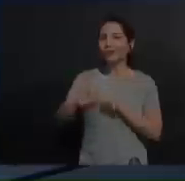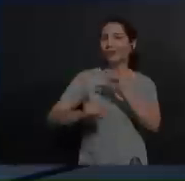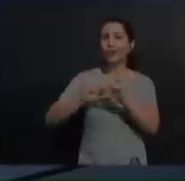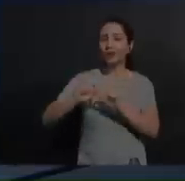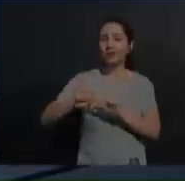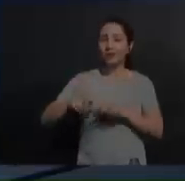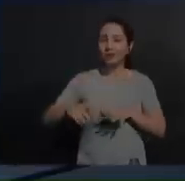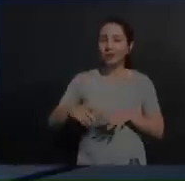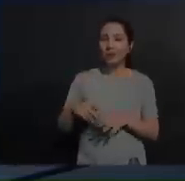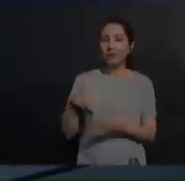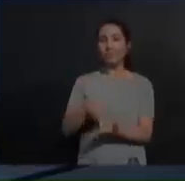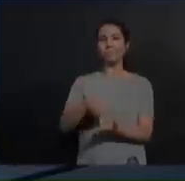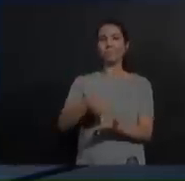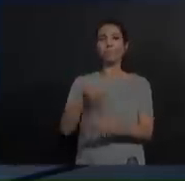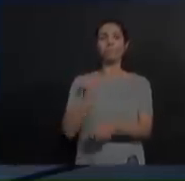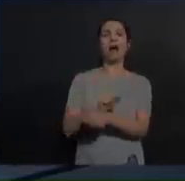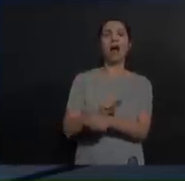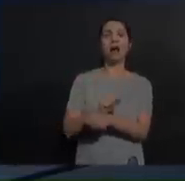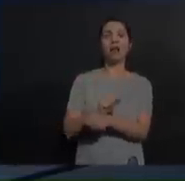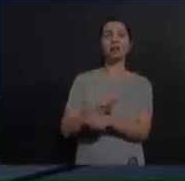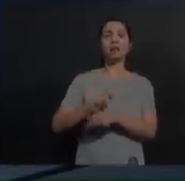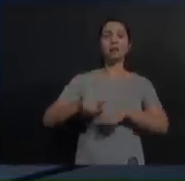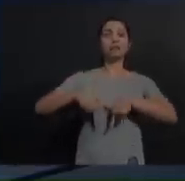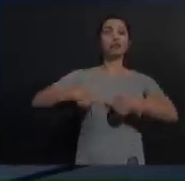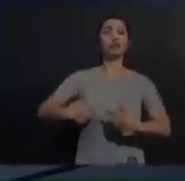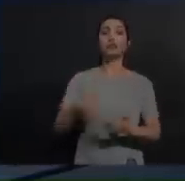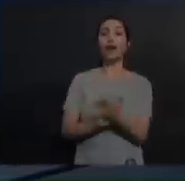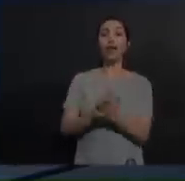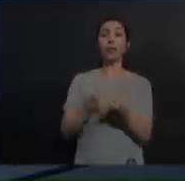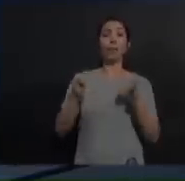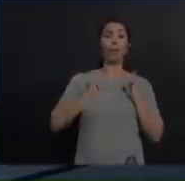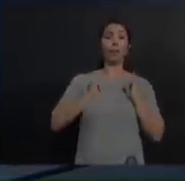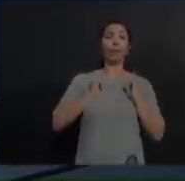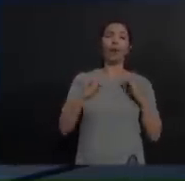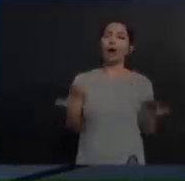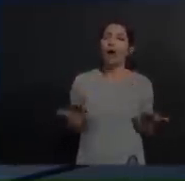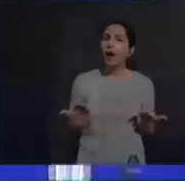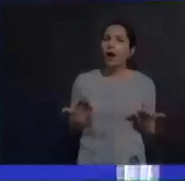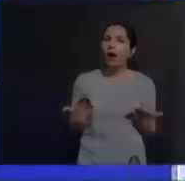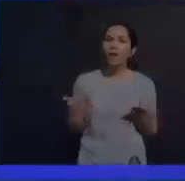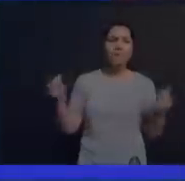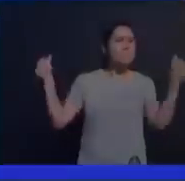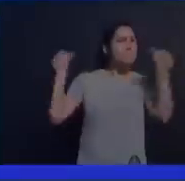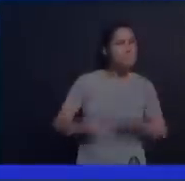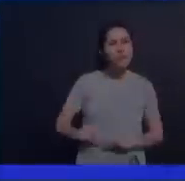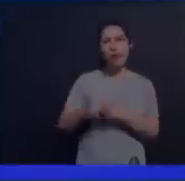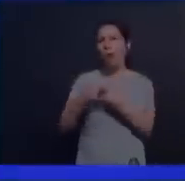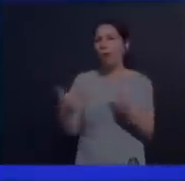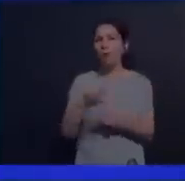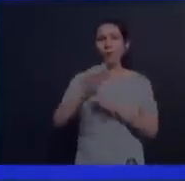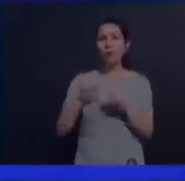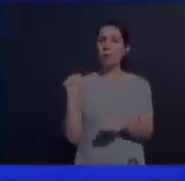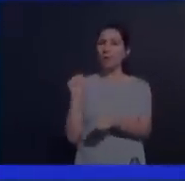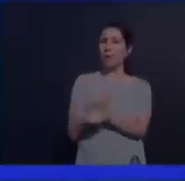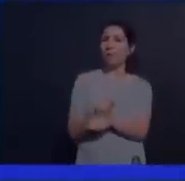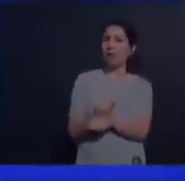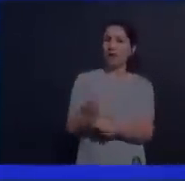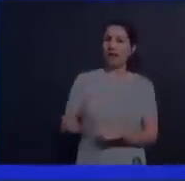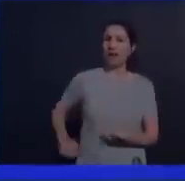não agimos, nós ficamos parados. Gente, a pior coisa na vida da gente é a gente ficar parado, sabe